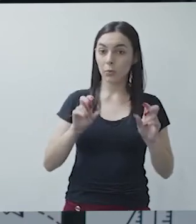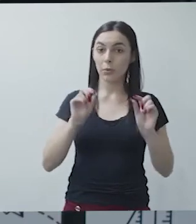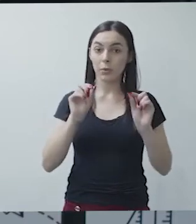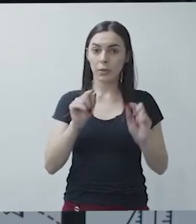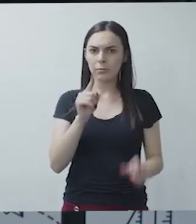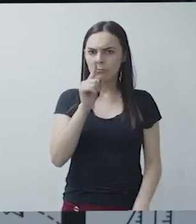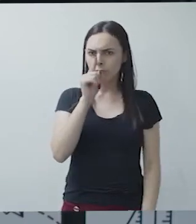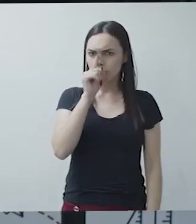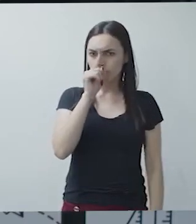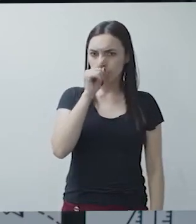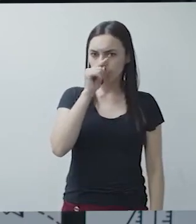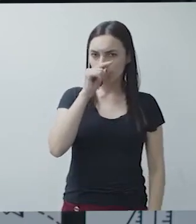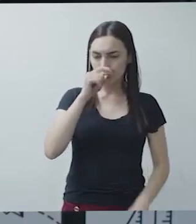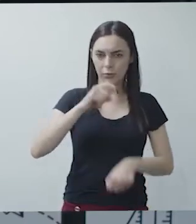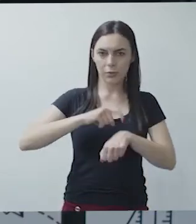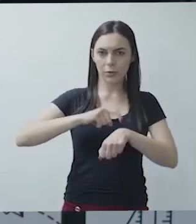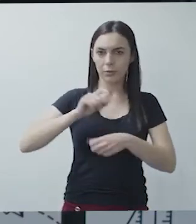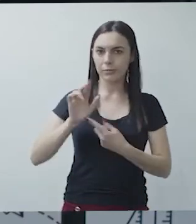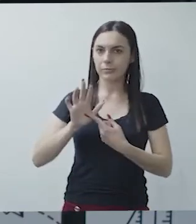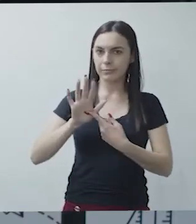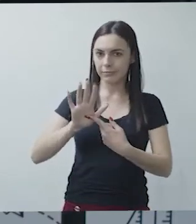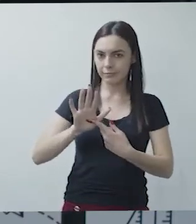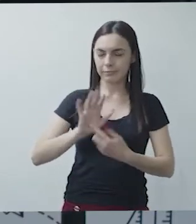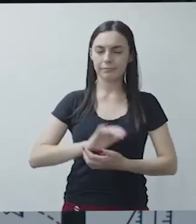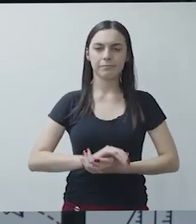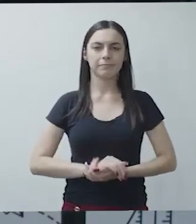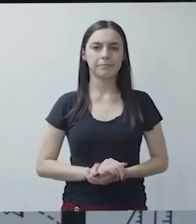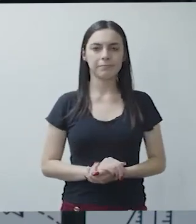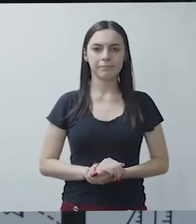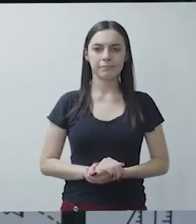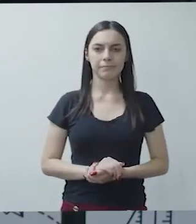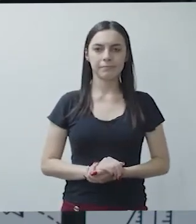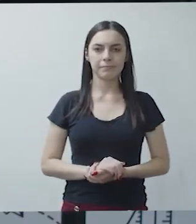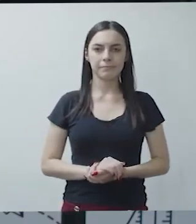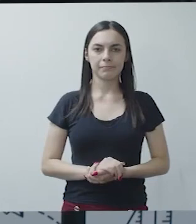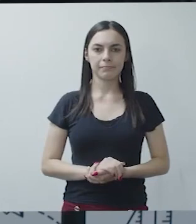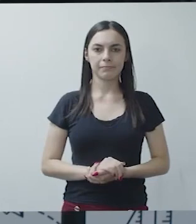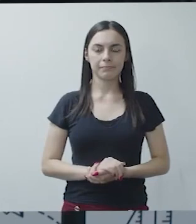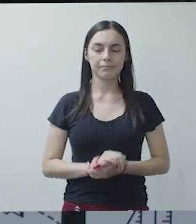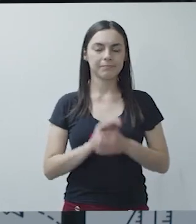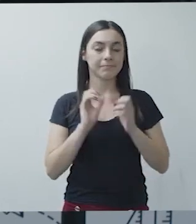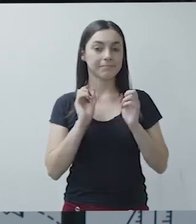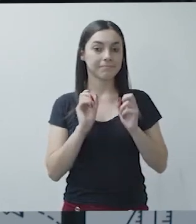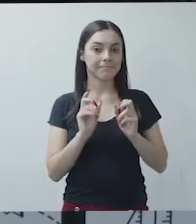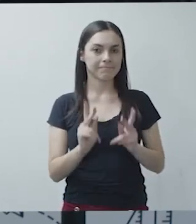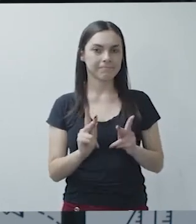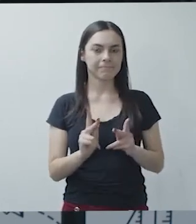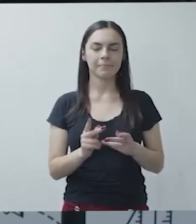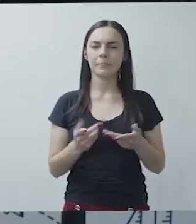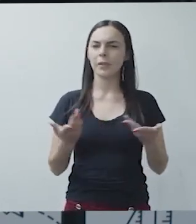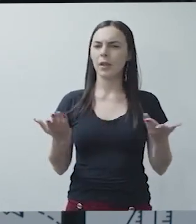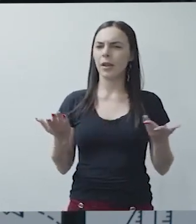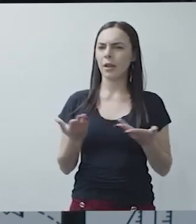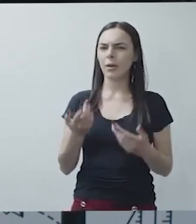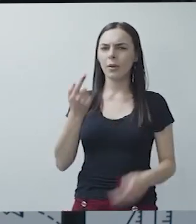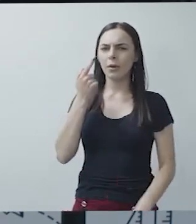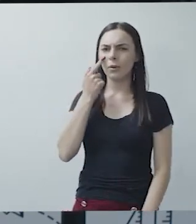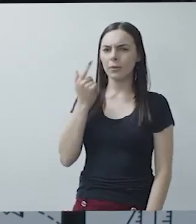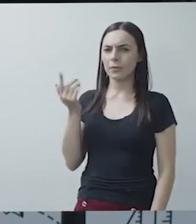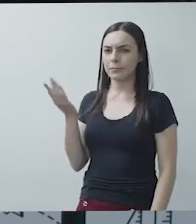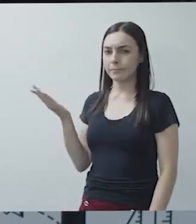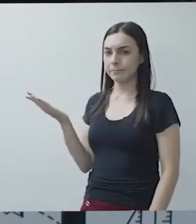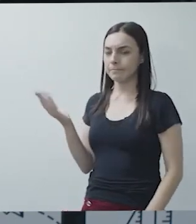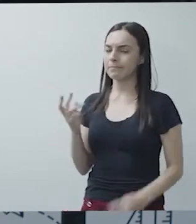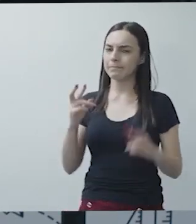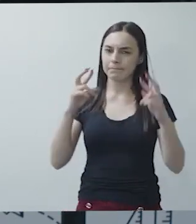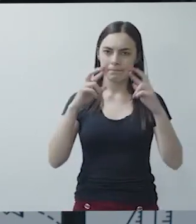menor, que indica as horas. Muito bem. Então, observe lá nesse